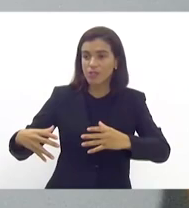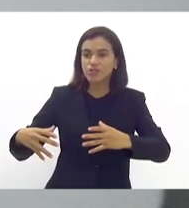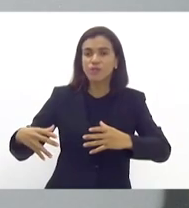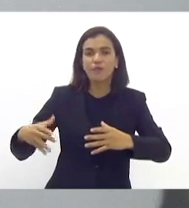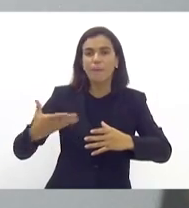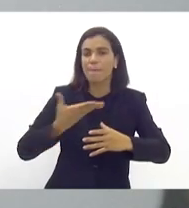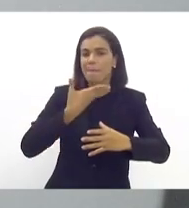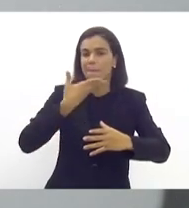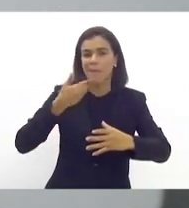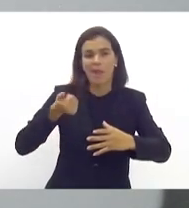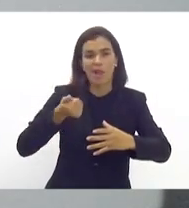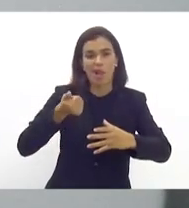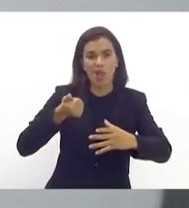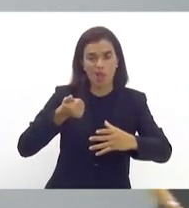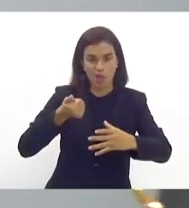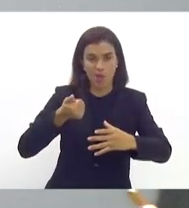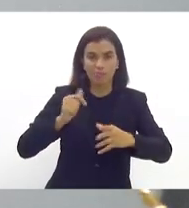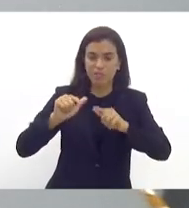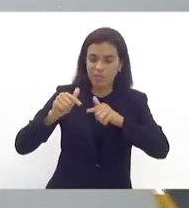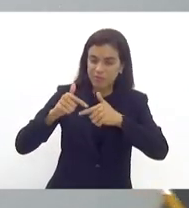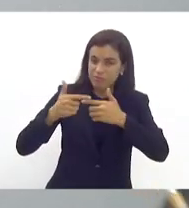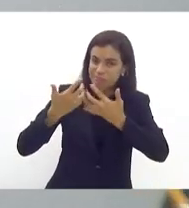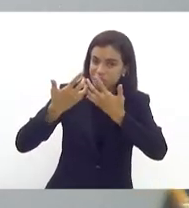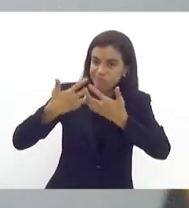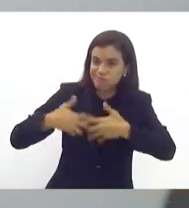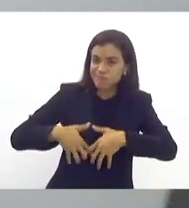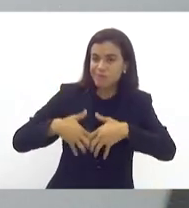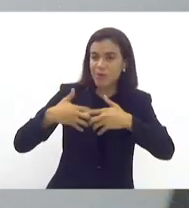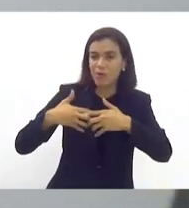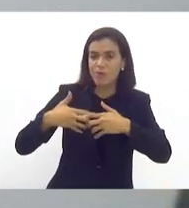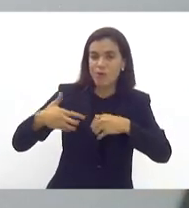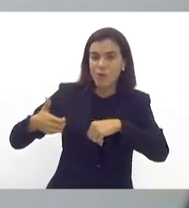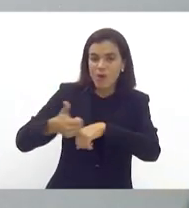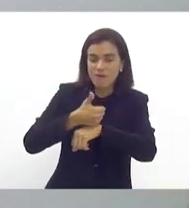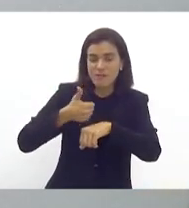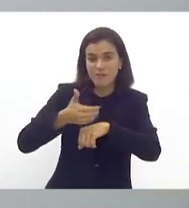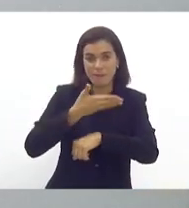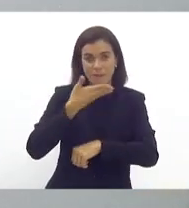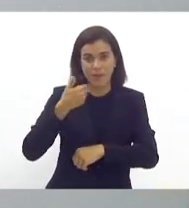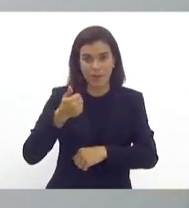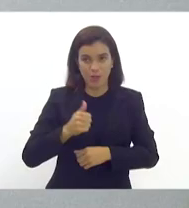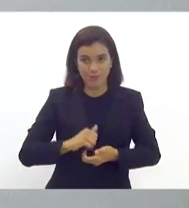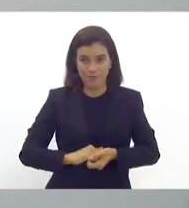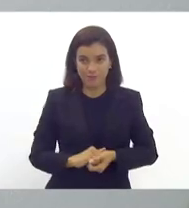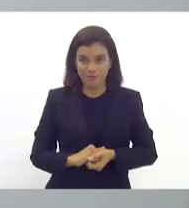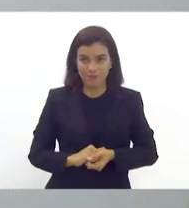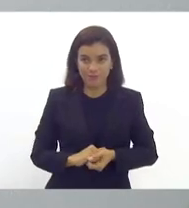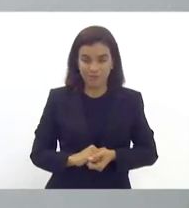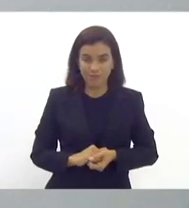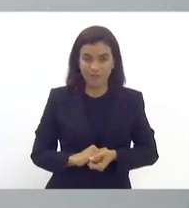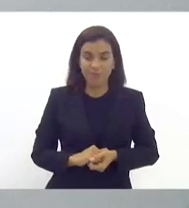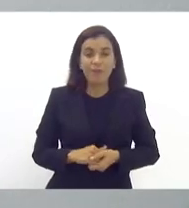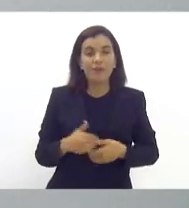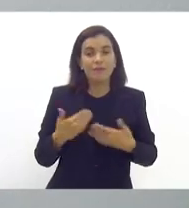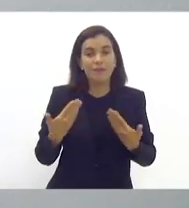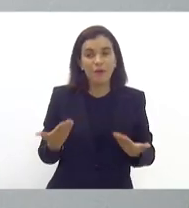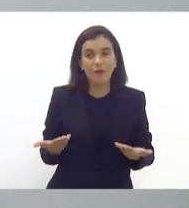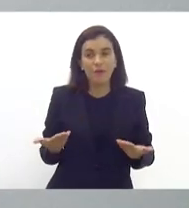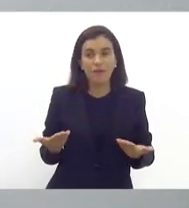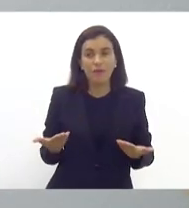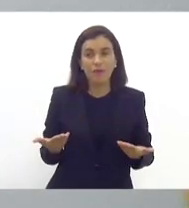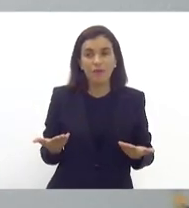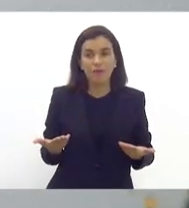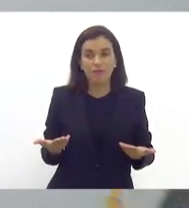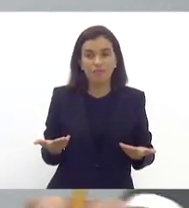alcance muito maior e uma eficácia uma eficiência inclusive erga hom Então são essas